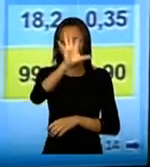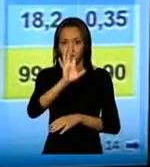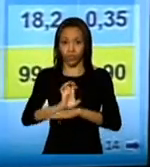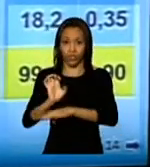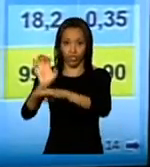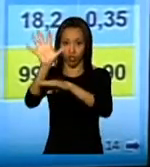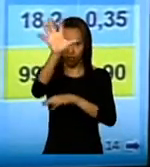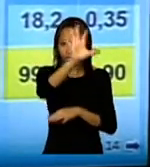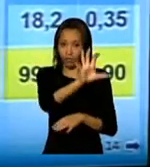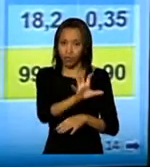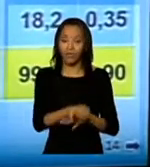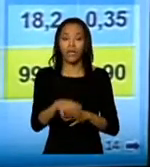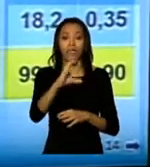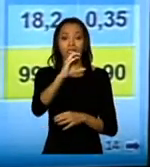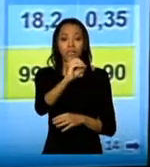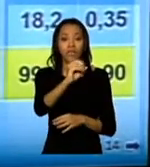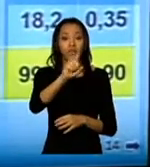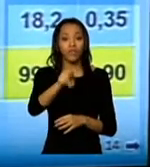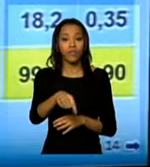que equivale a